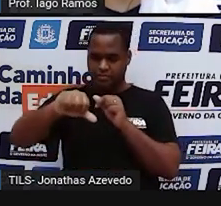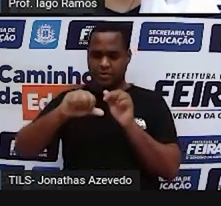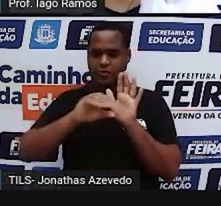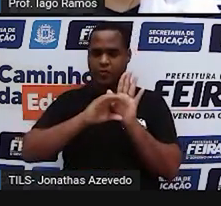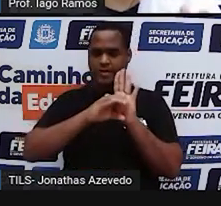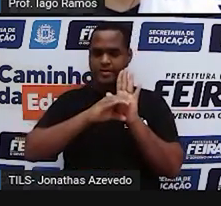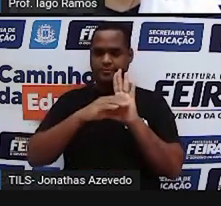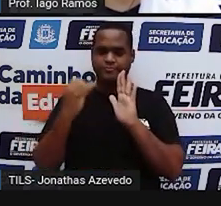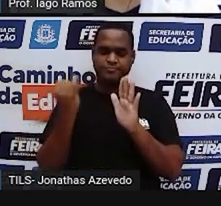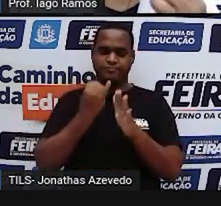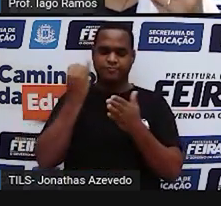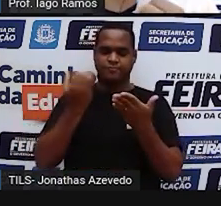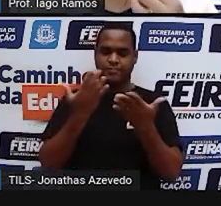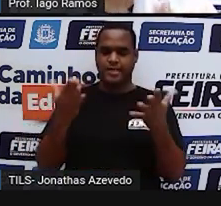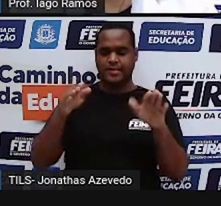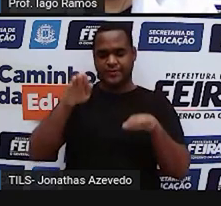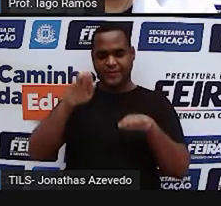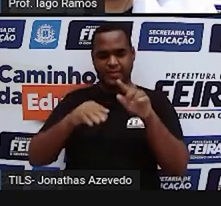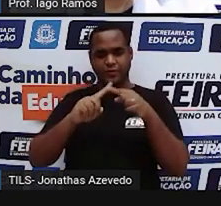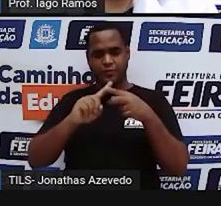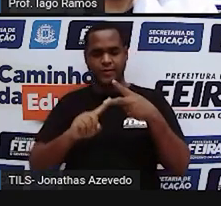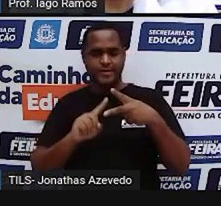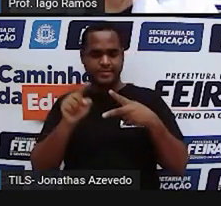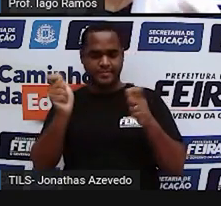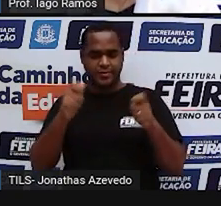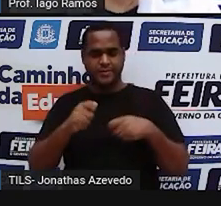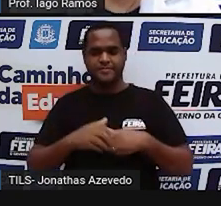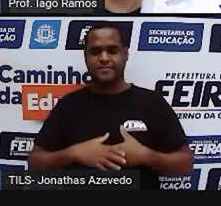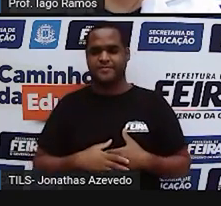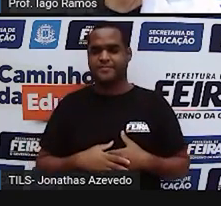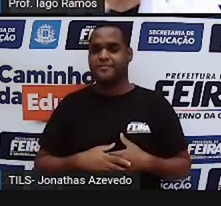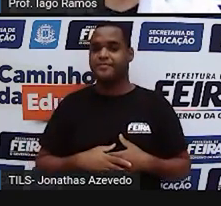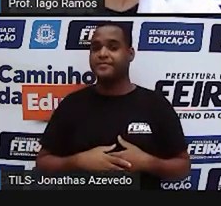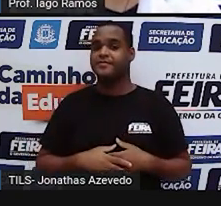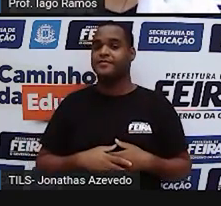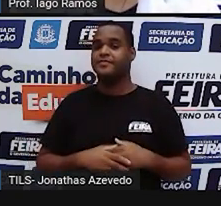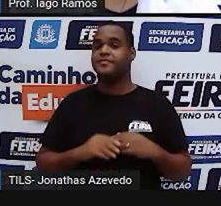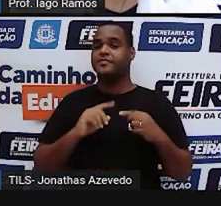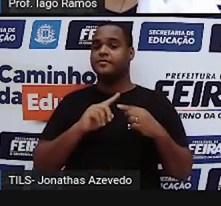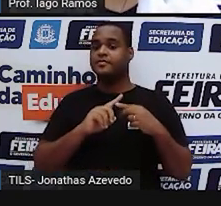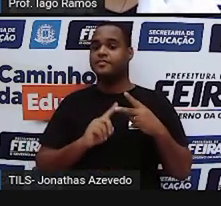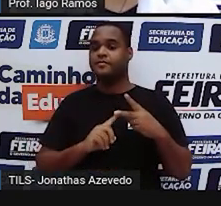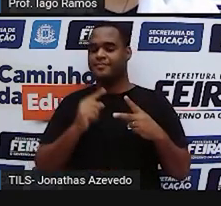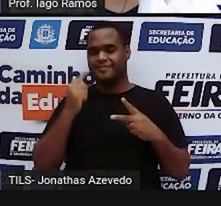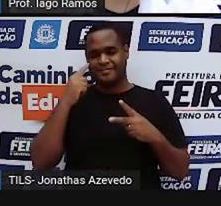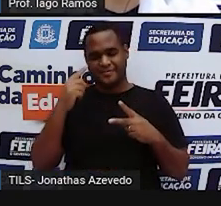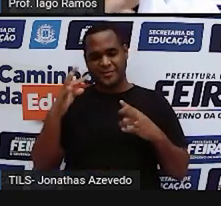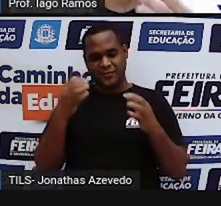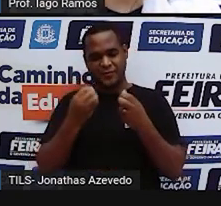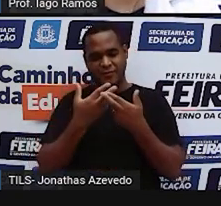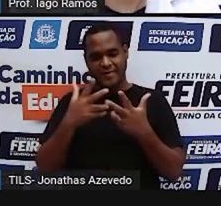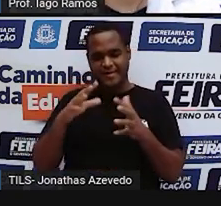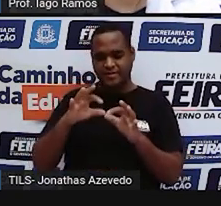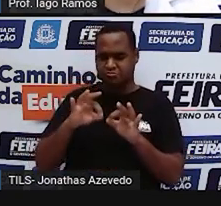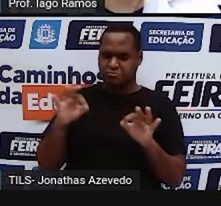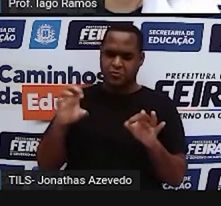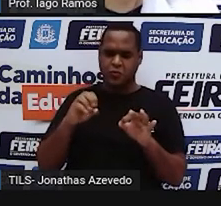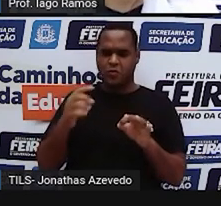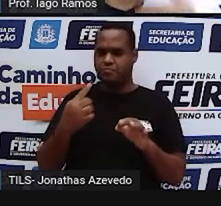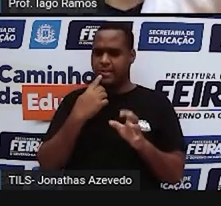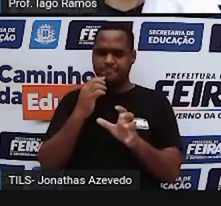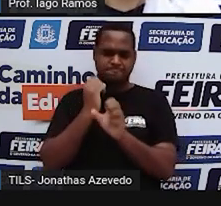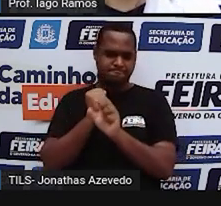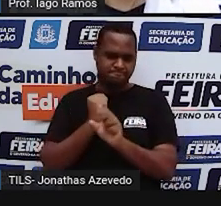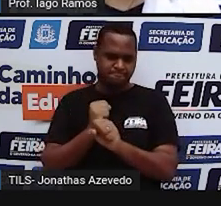conceito muito importante de variação de duas grandezas tá grandezas é tudo aquilo que a gente consegue medir ou dizer